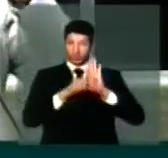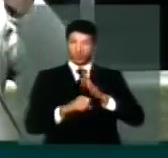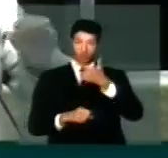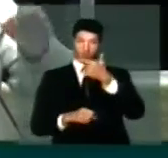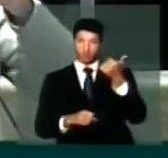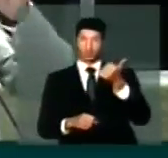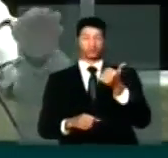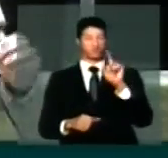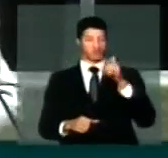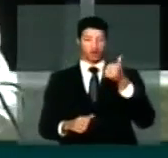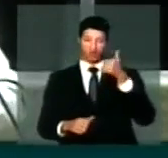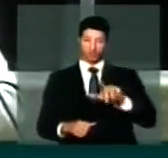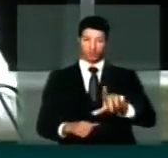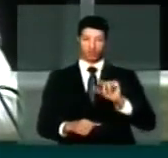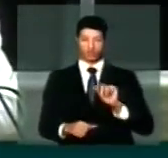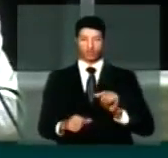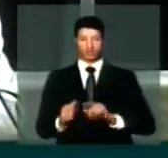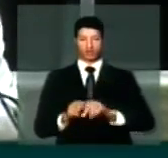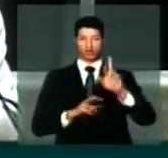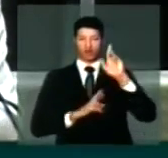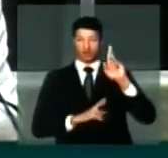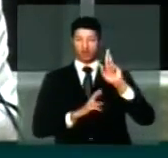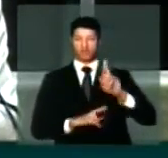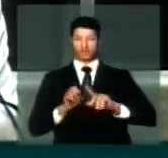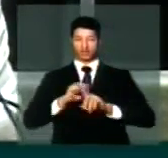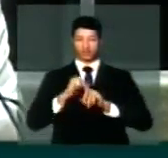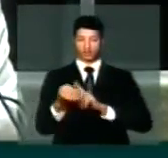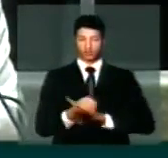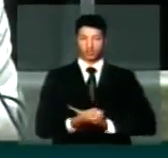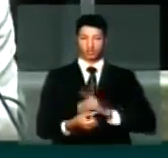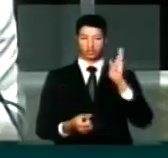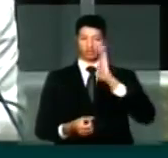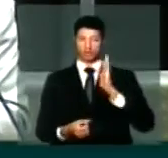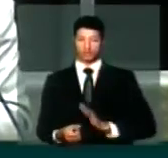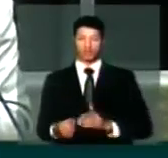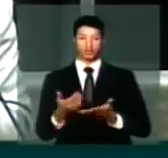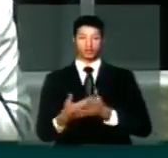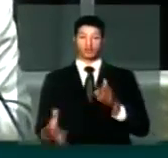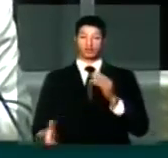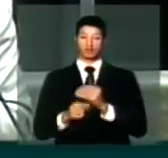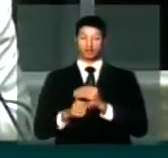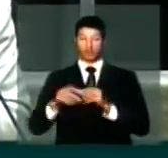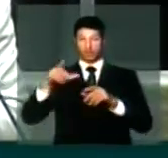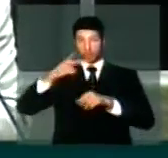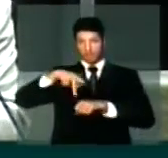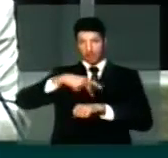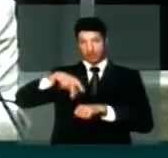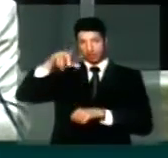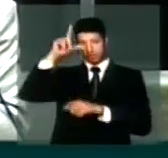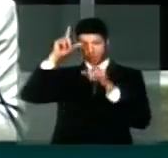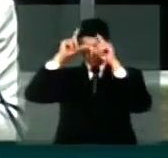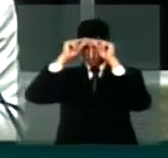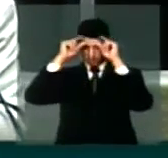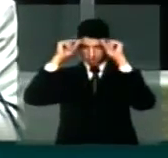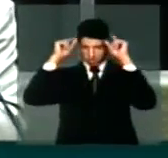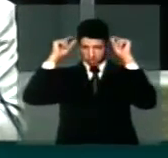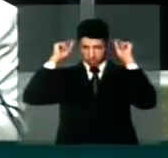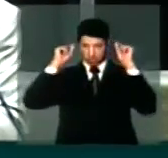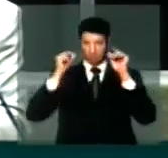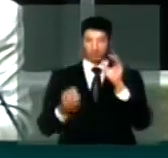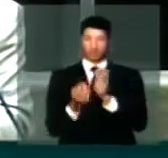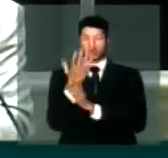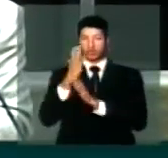XXI, não esgota mais a representação da sociedade. E a Grécia, inventora